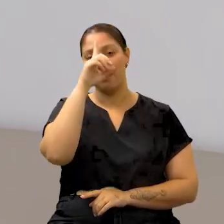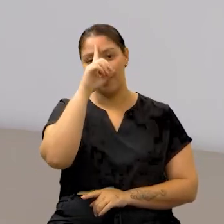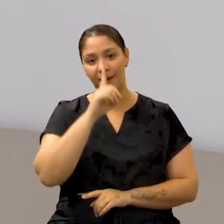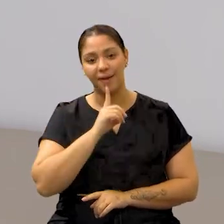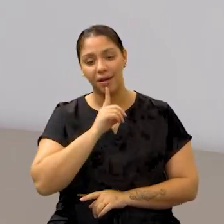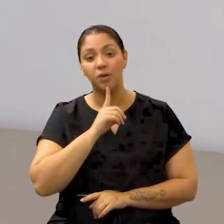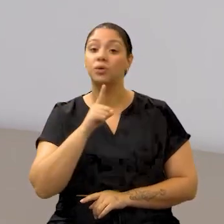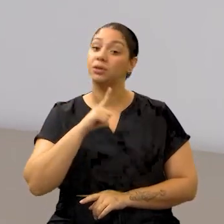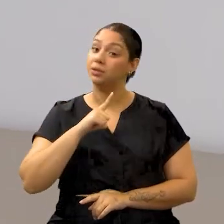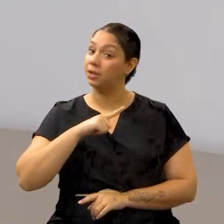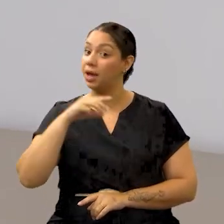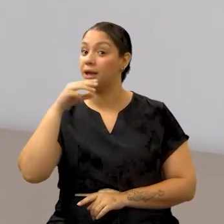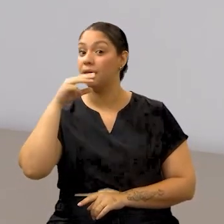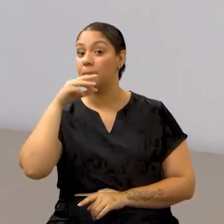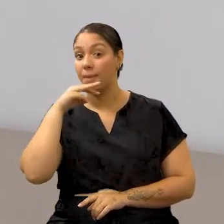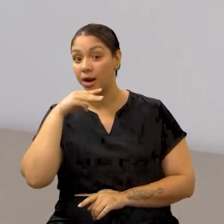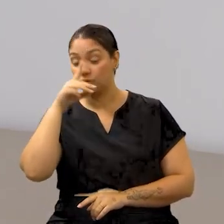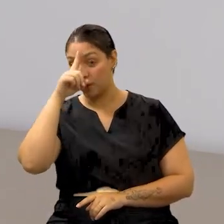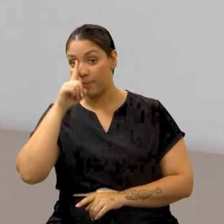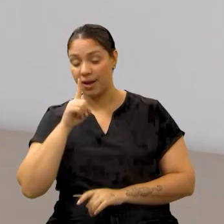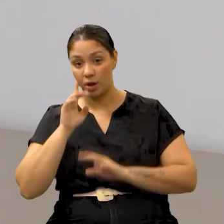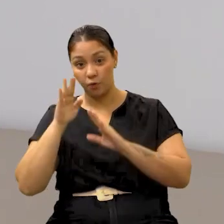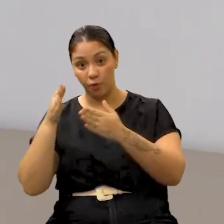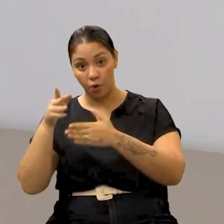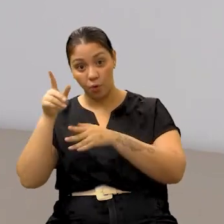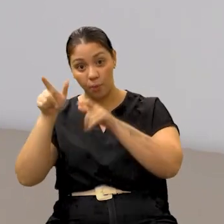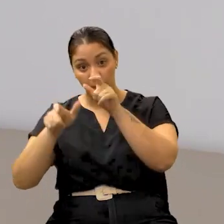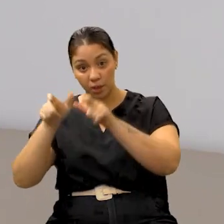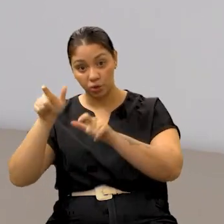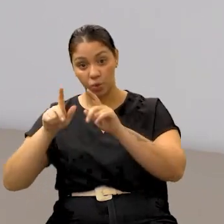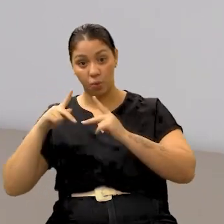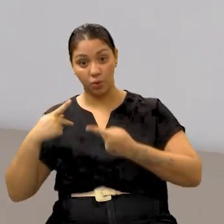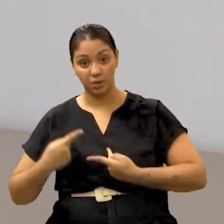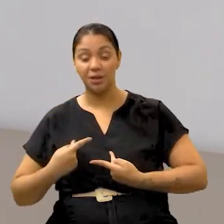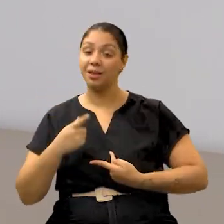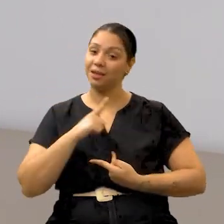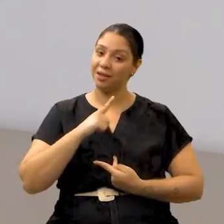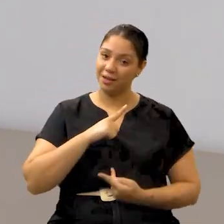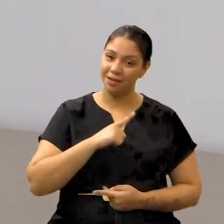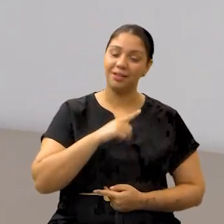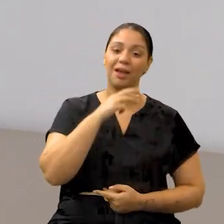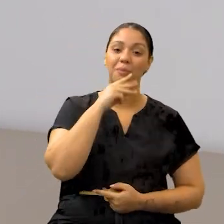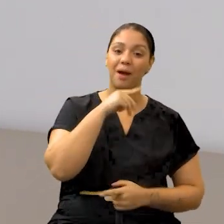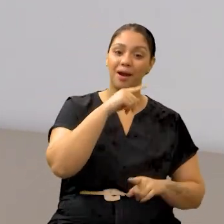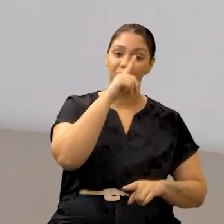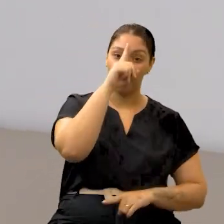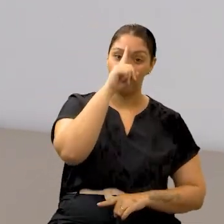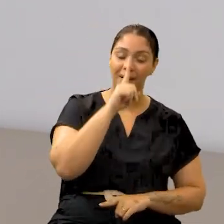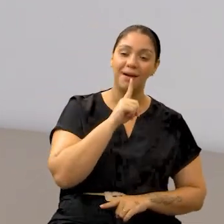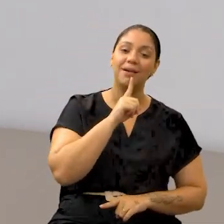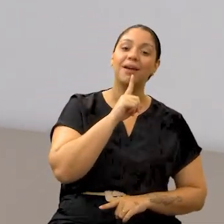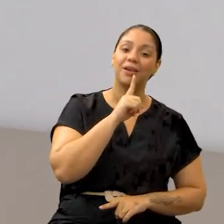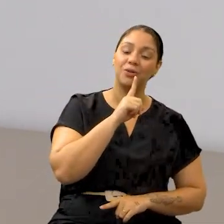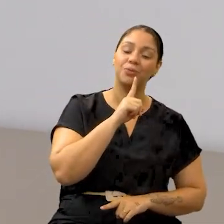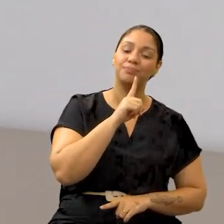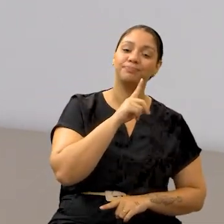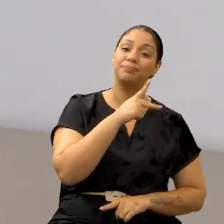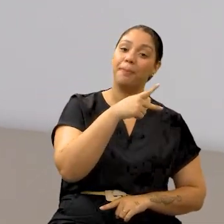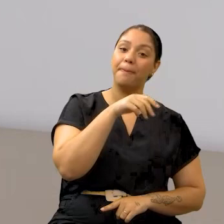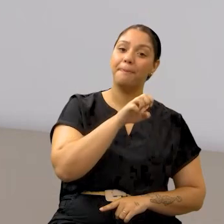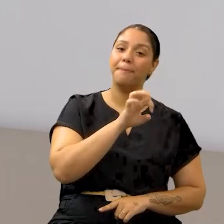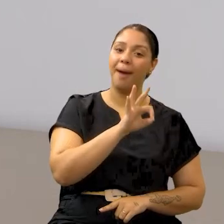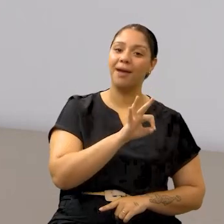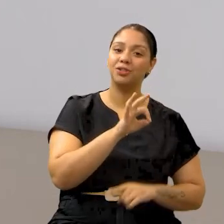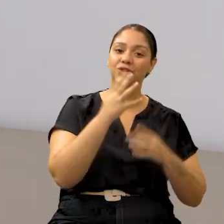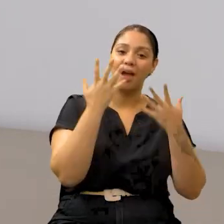março amarelo aí voltado para as pessoas, mas também tem o março amarelo PET, que é quando se fala de doença renal.